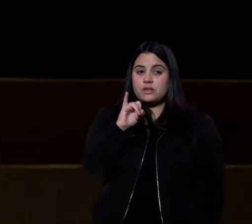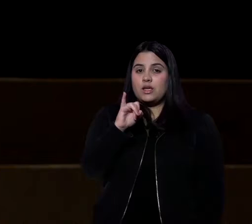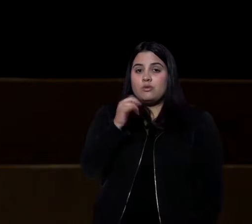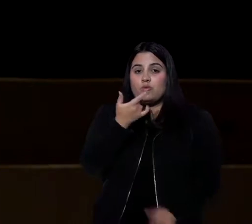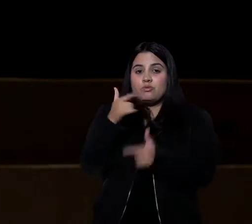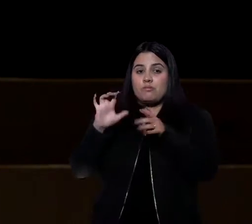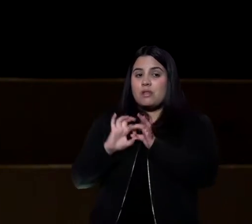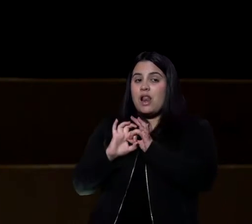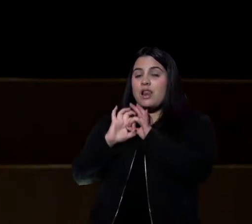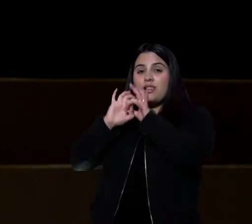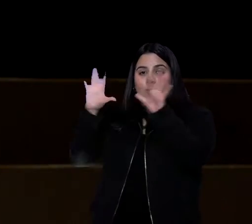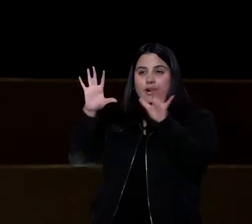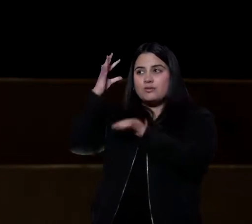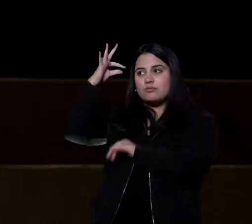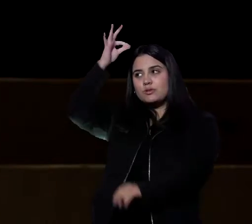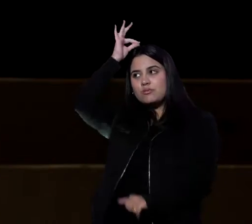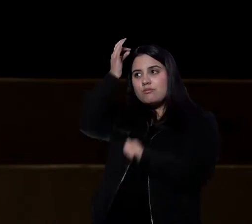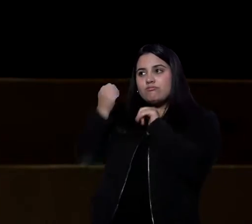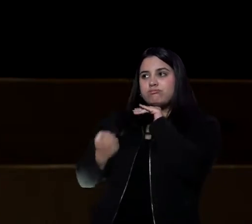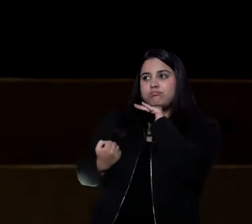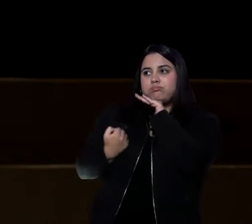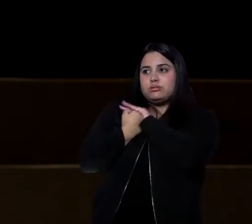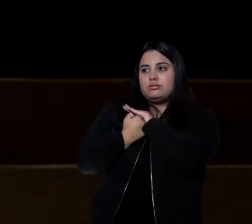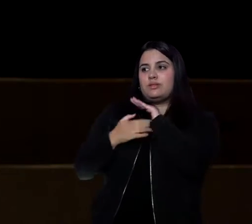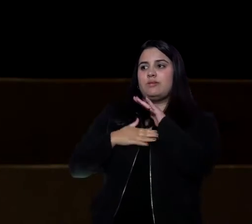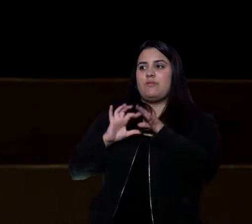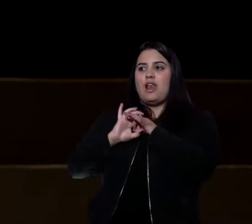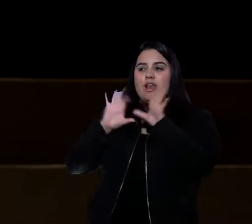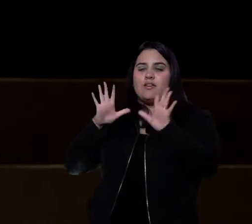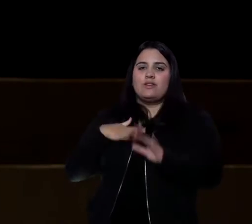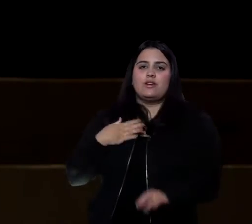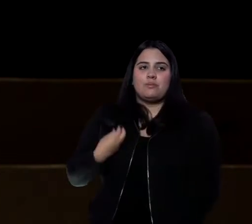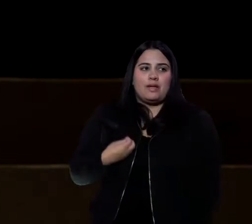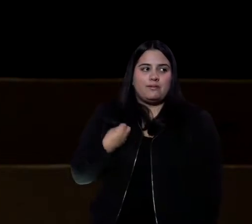liberdade para o Espírito Santo agir em nós.